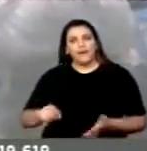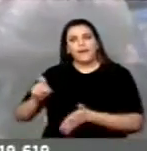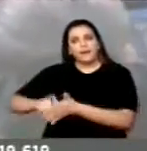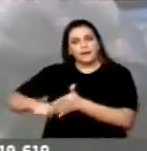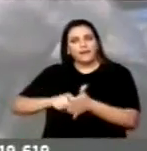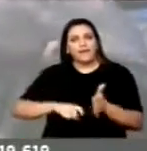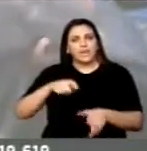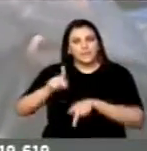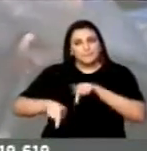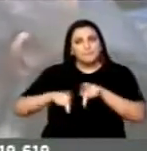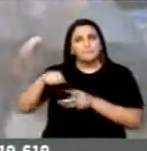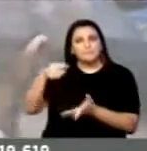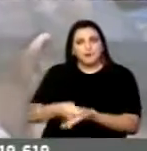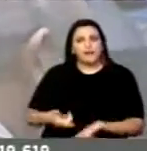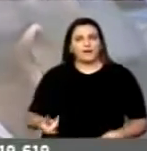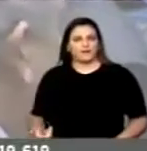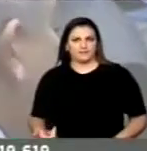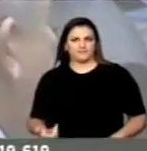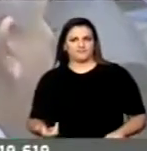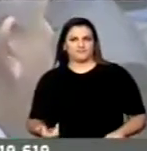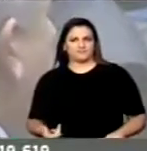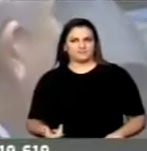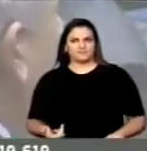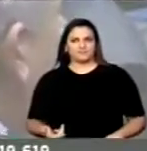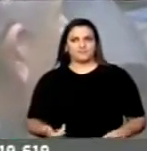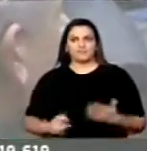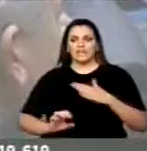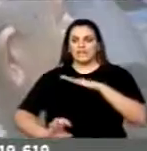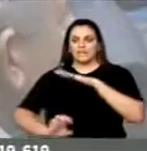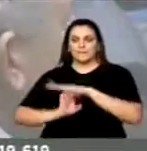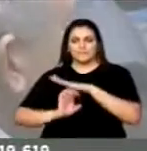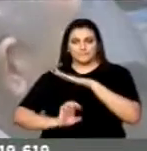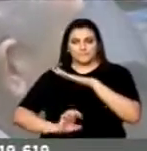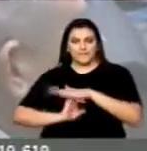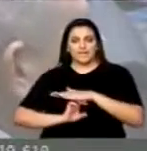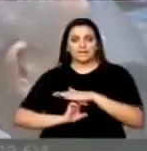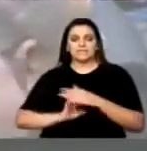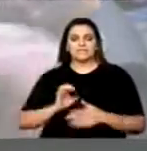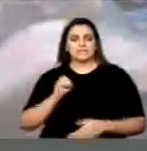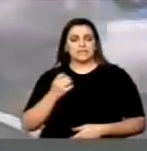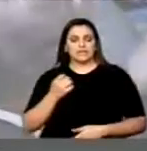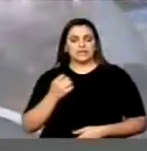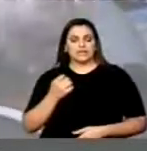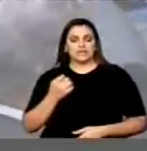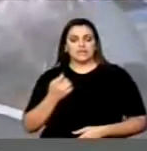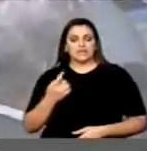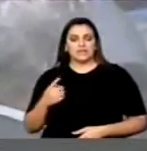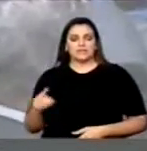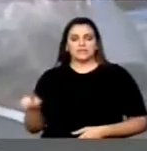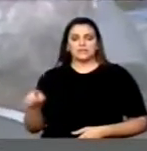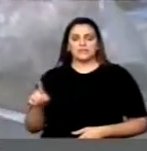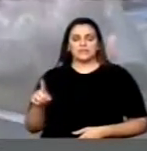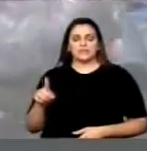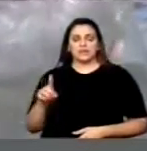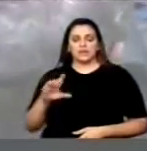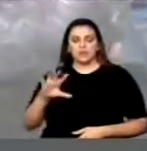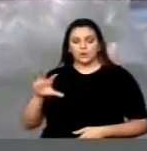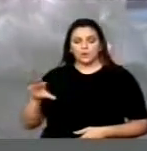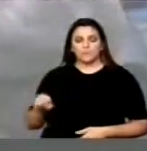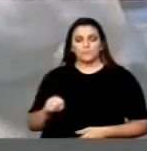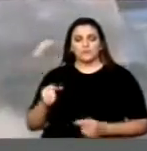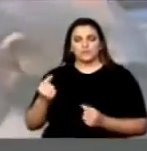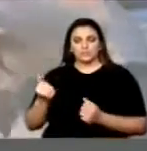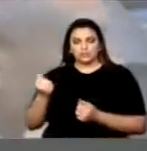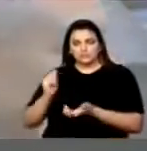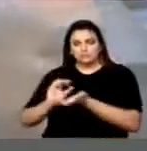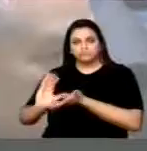na veia. Ao invés da empresa recolher o imposto, já passa direto para aquele que detém o certificado da